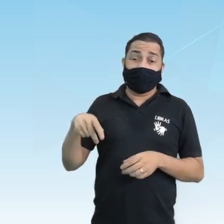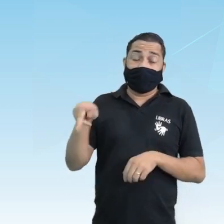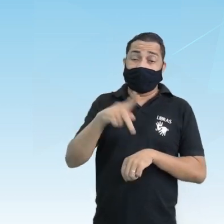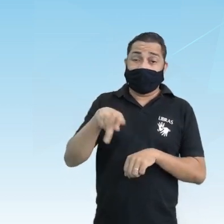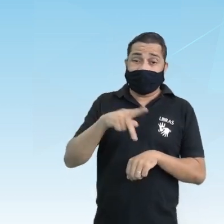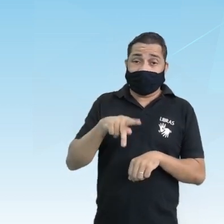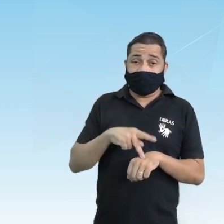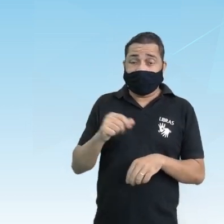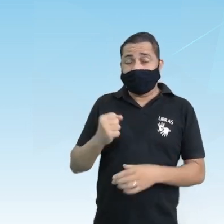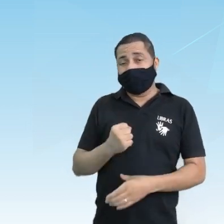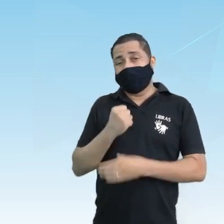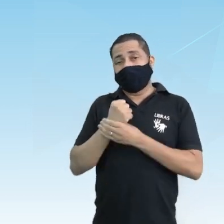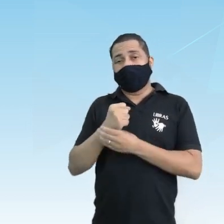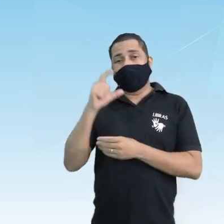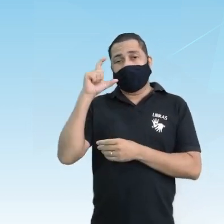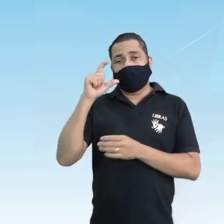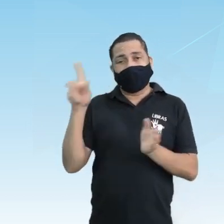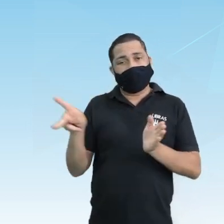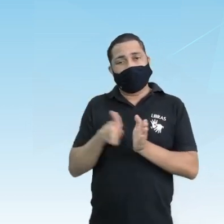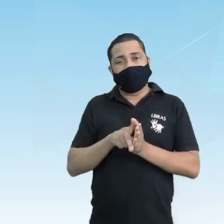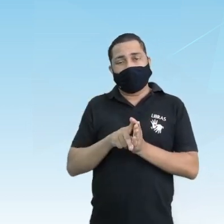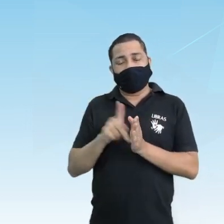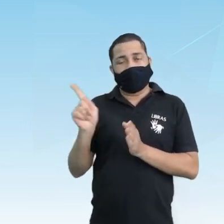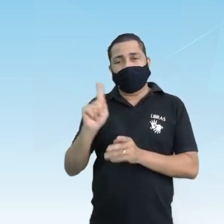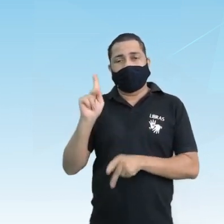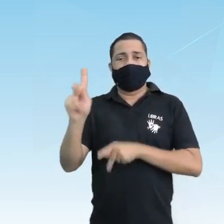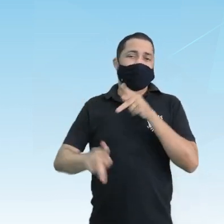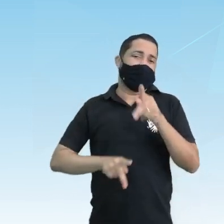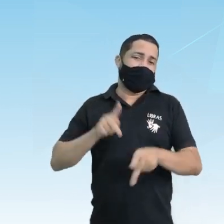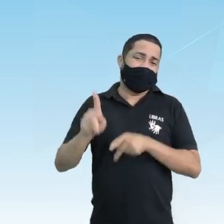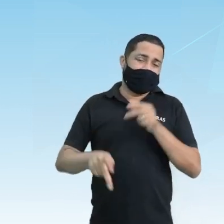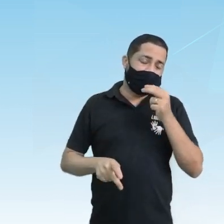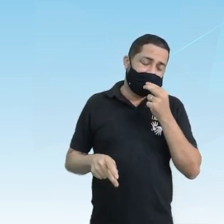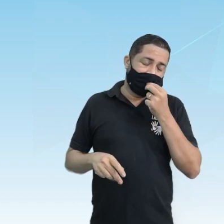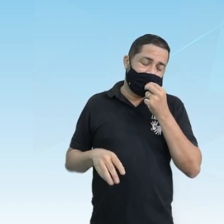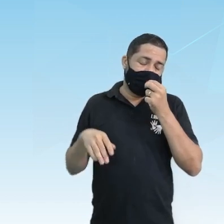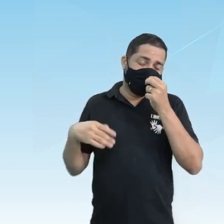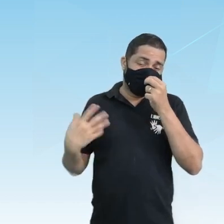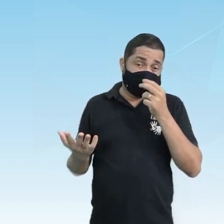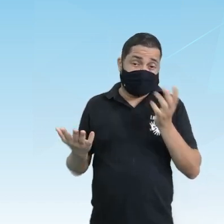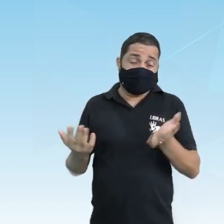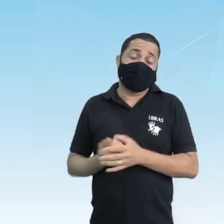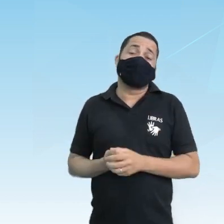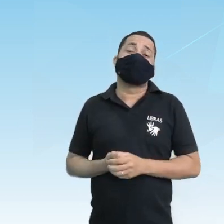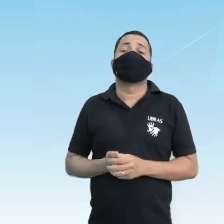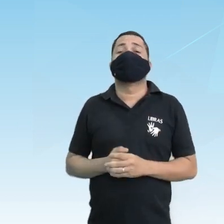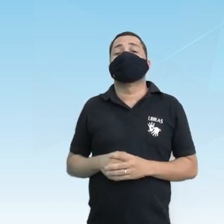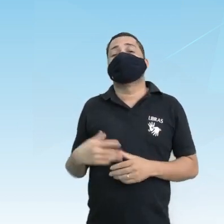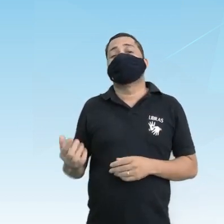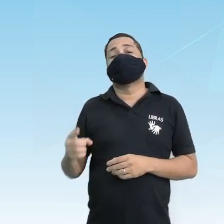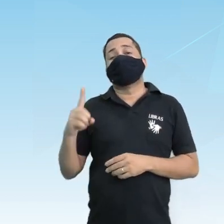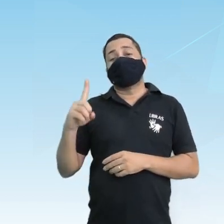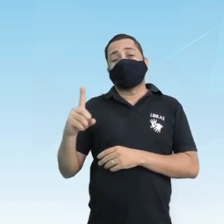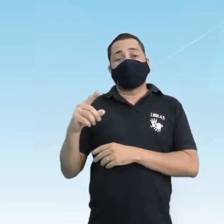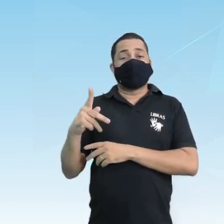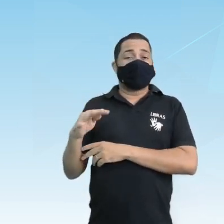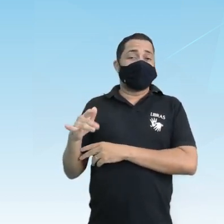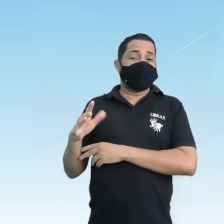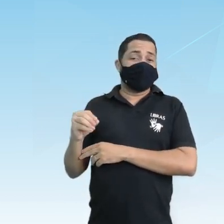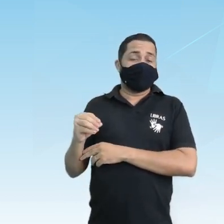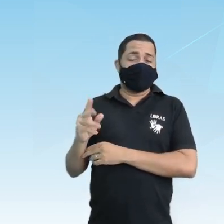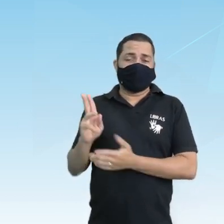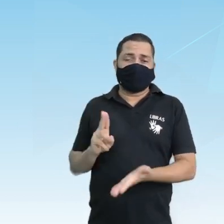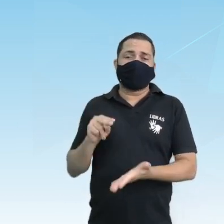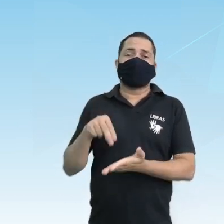que defendiam seus interesses próprios e não da população, né? Mas, enfim, então Dom Pedro II vai